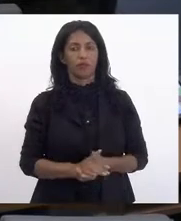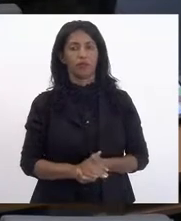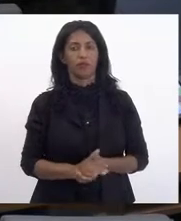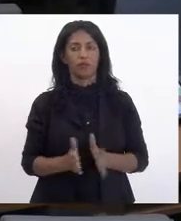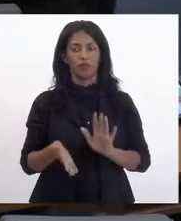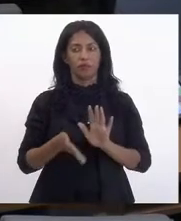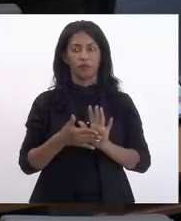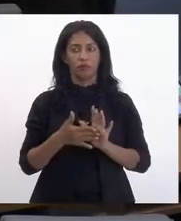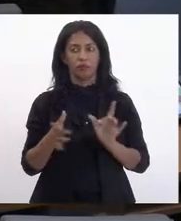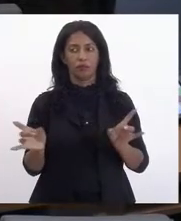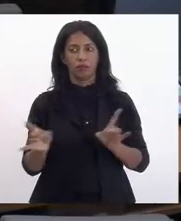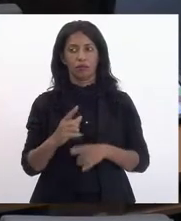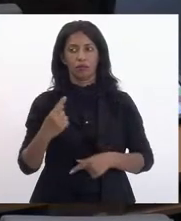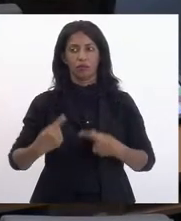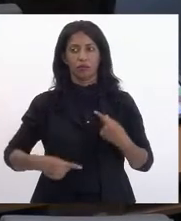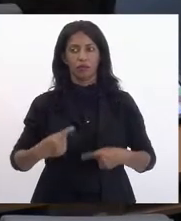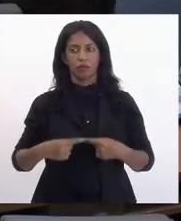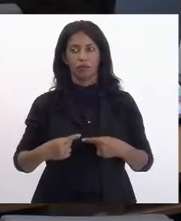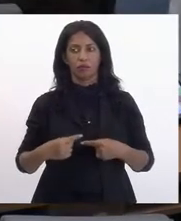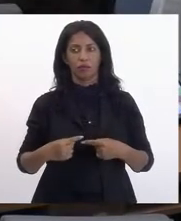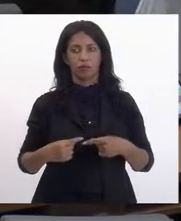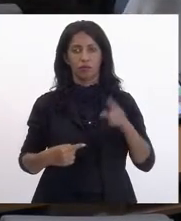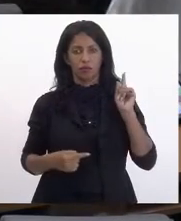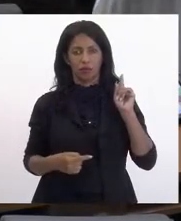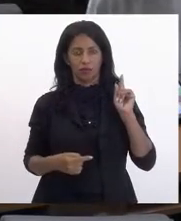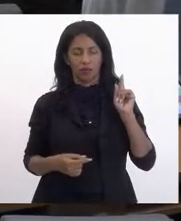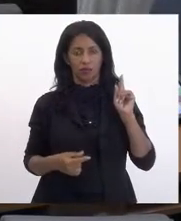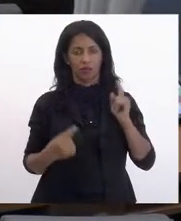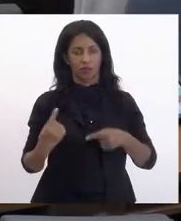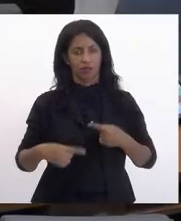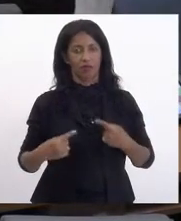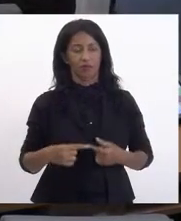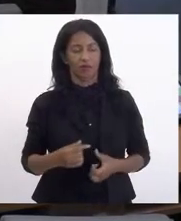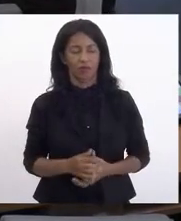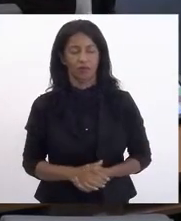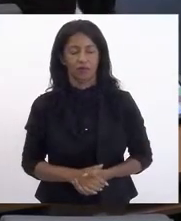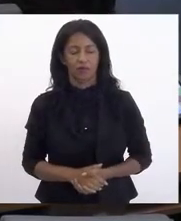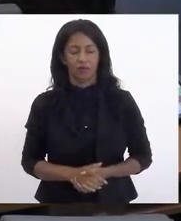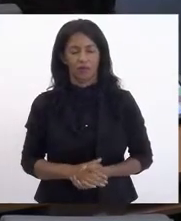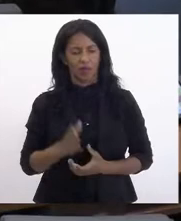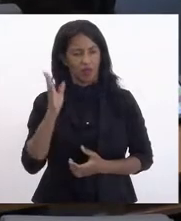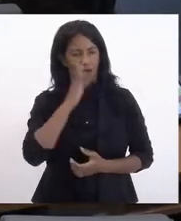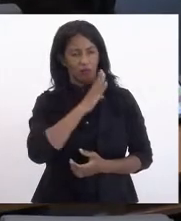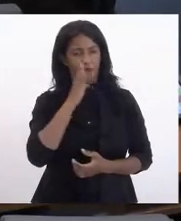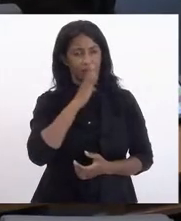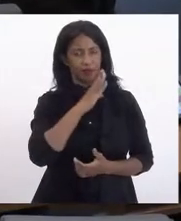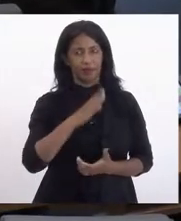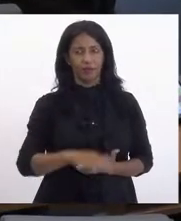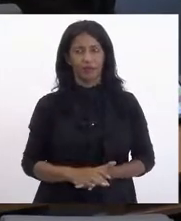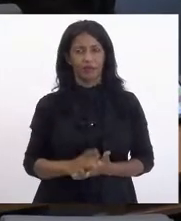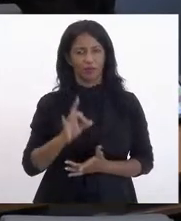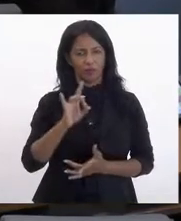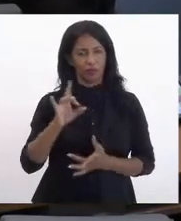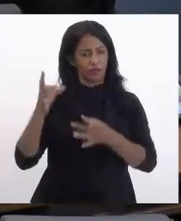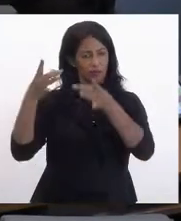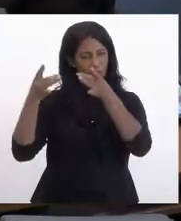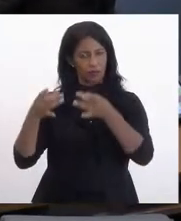os pareceres emitidos em discussão, não havendo... Presidente, em discussão. É muito rápido, só para